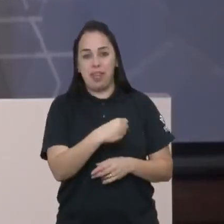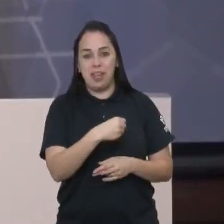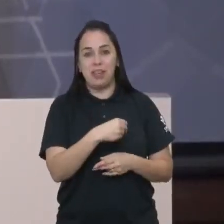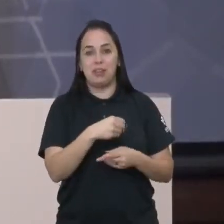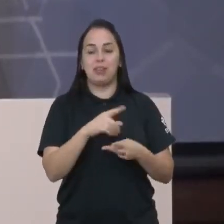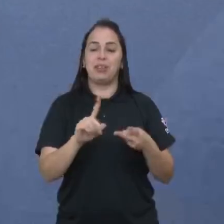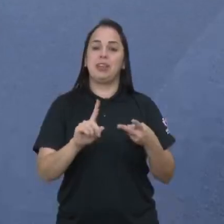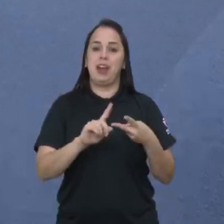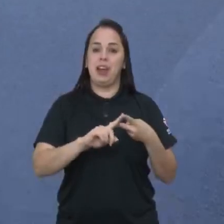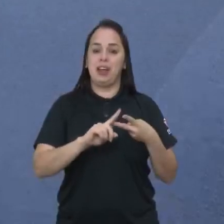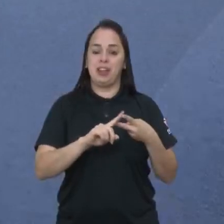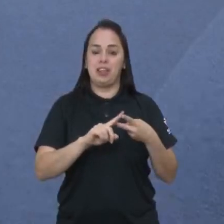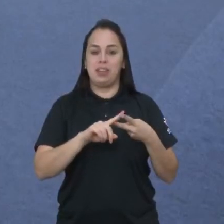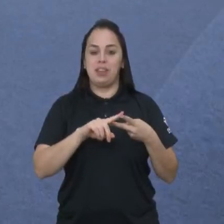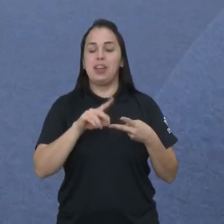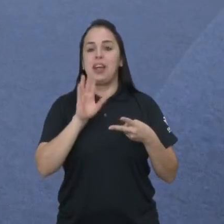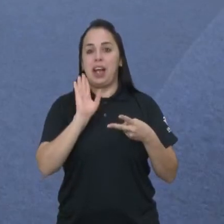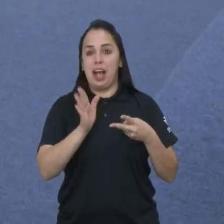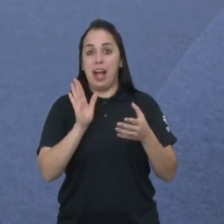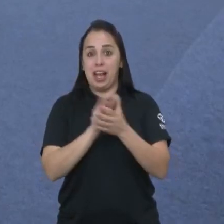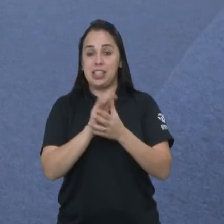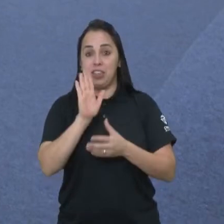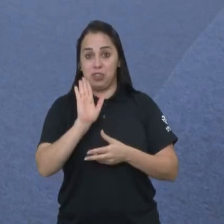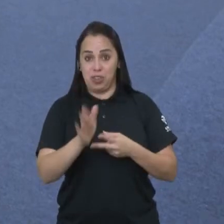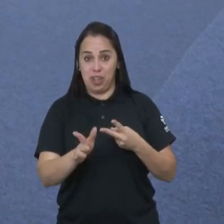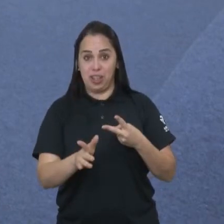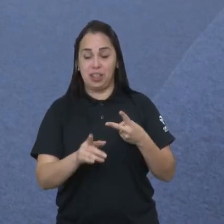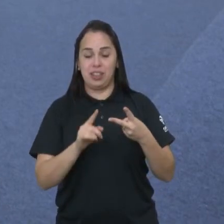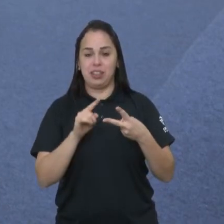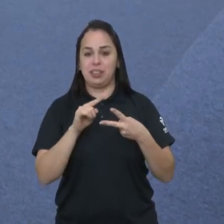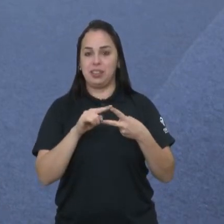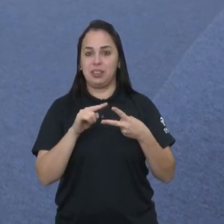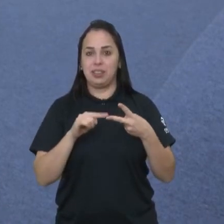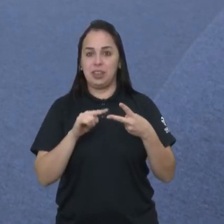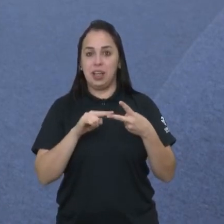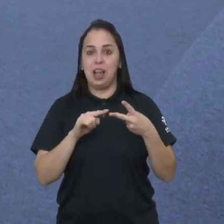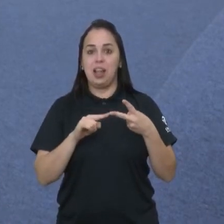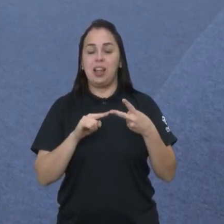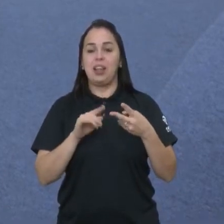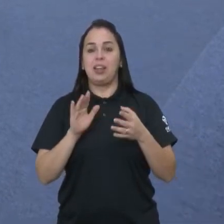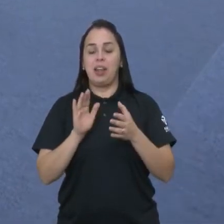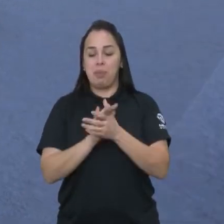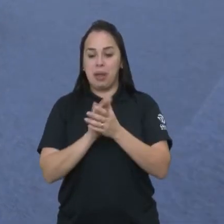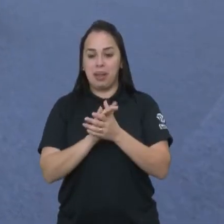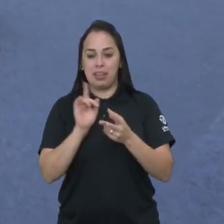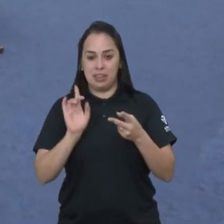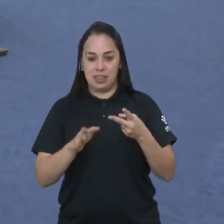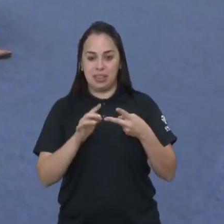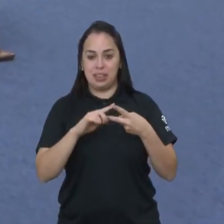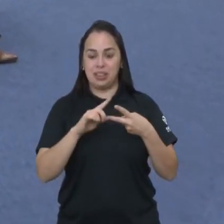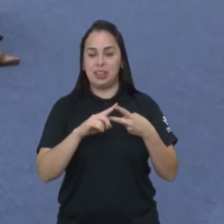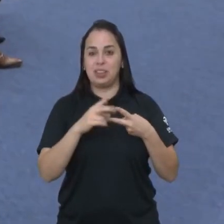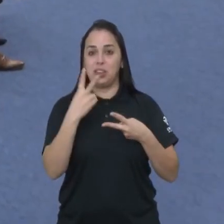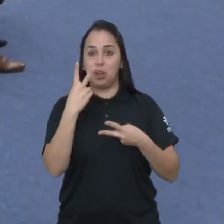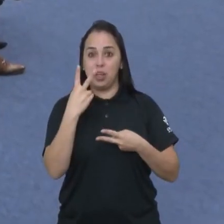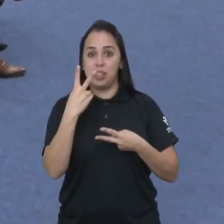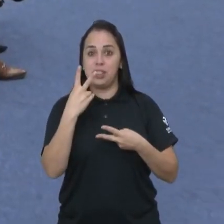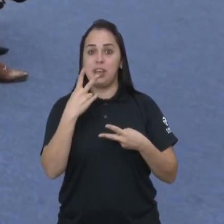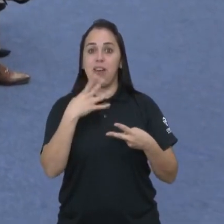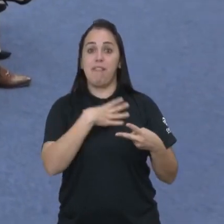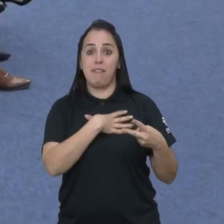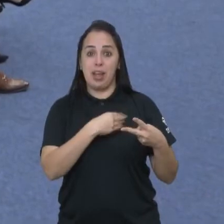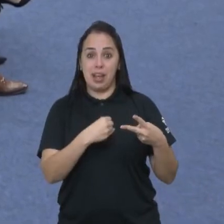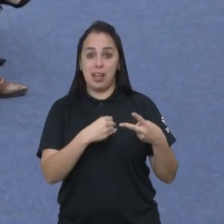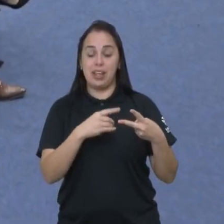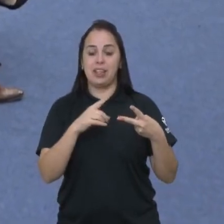casados, com Vanessa, Carolina, que estão aqui com as nossas netas Isabela e Júlia, e com o João Lucas